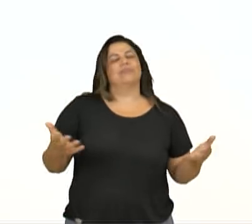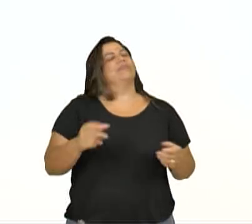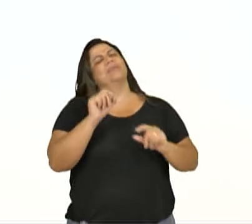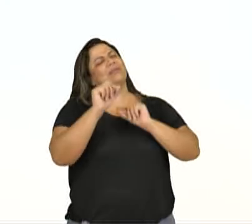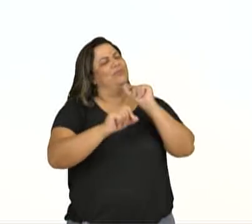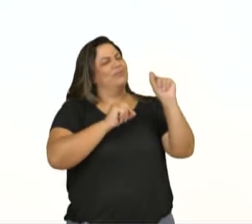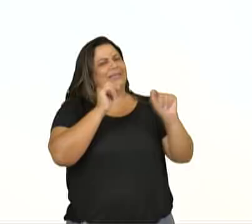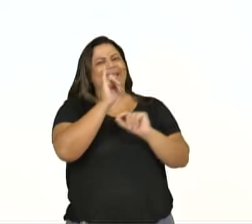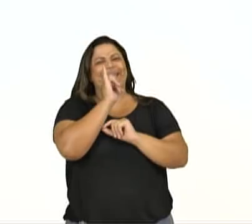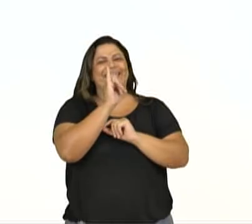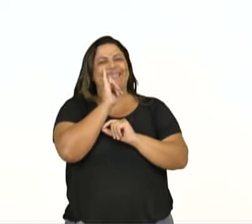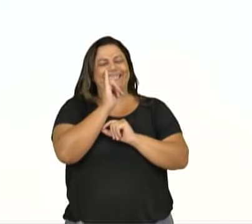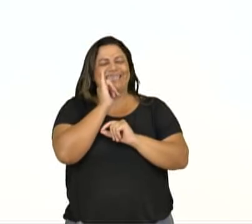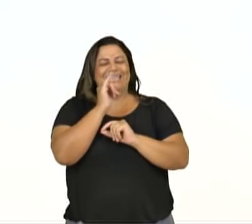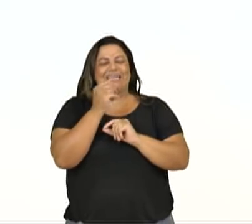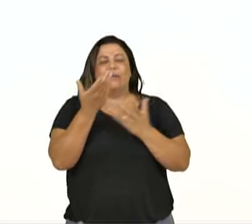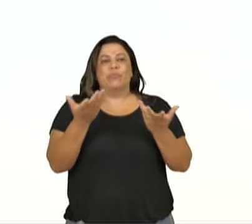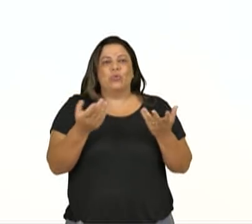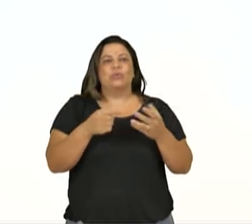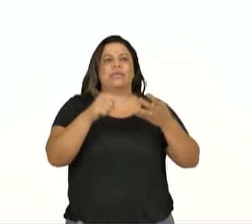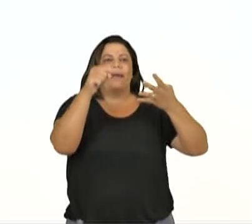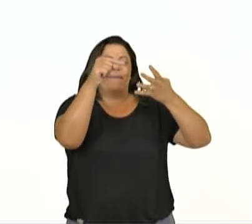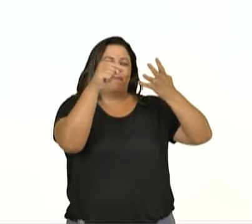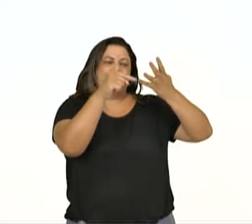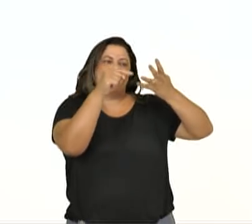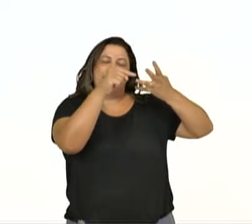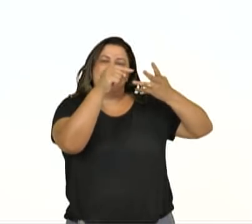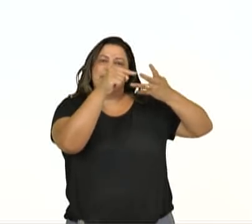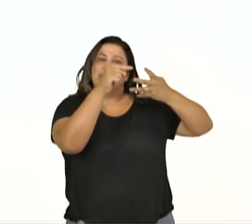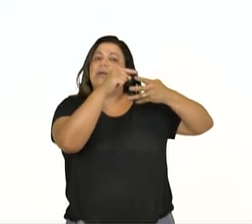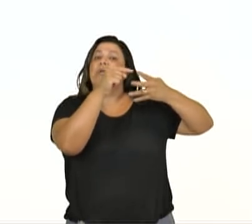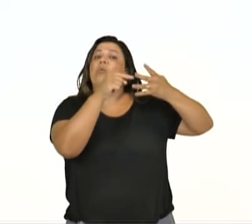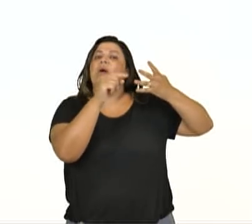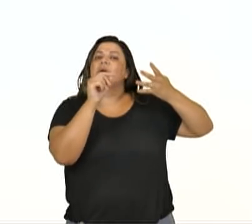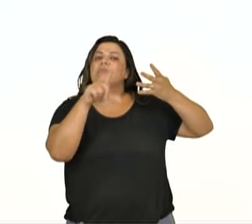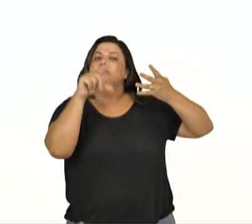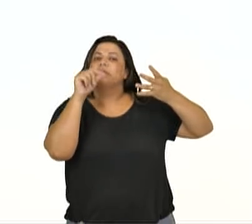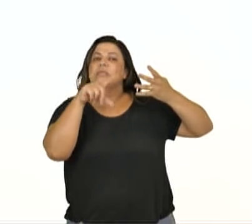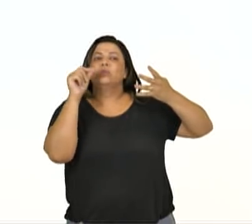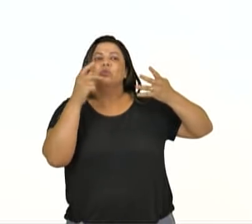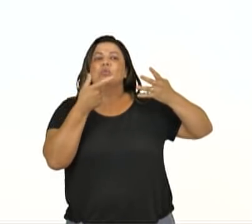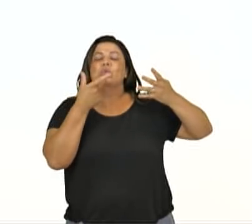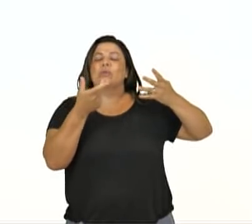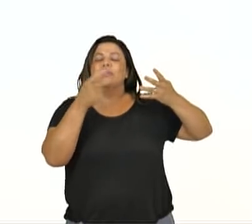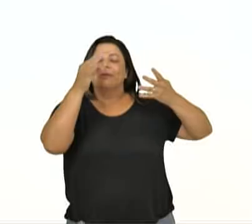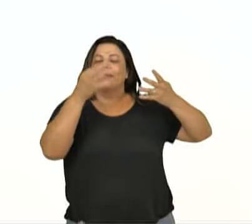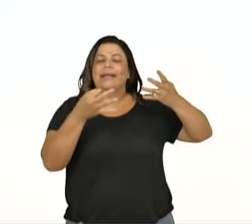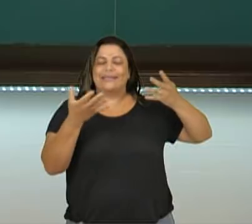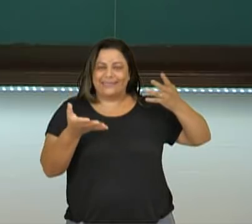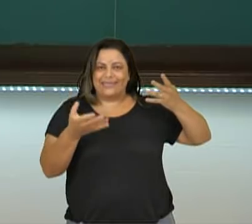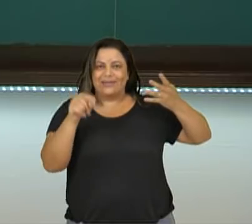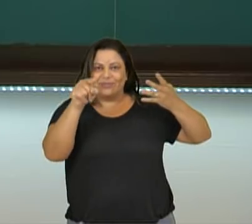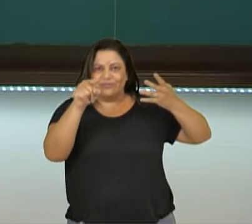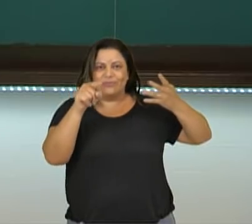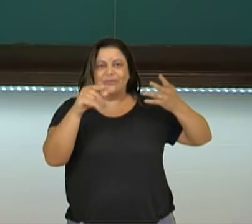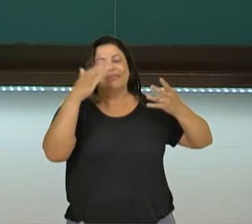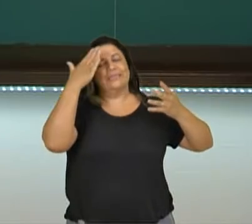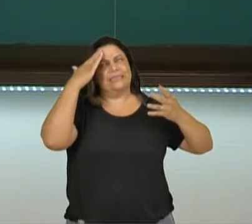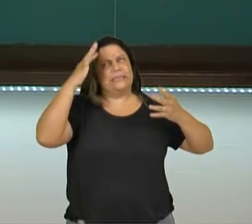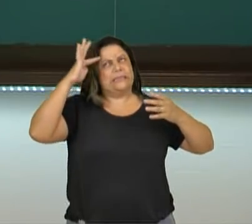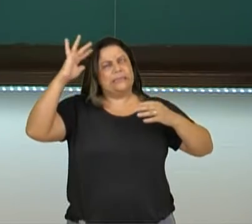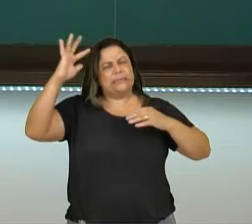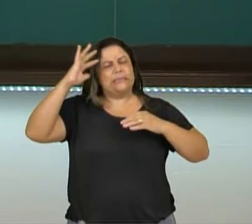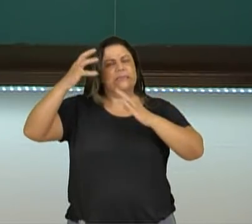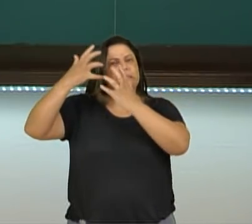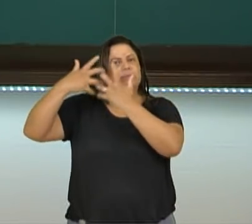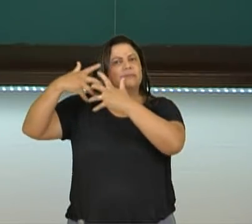HQ? Será que é uma tirinha? Será que é uma charge? Será que é um grafite? Né? Então eu vou deixar vocês aí refletirem um pouco